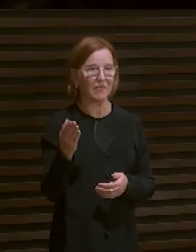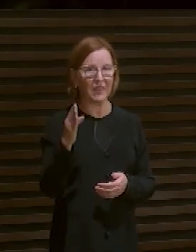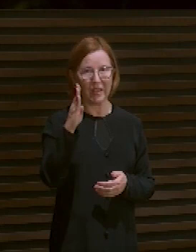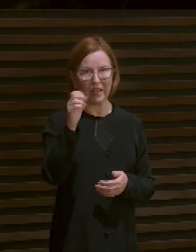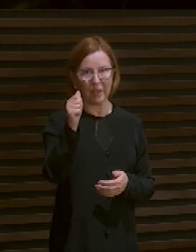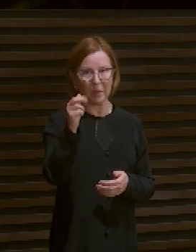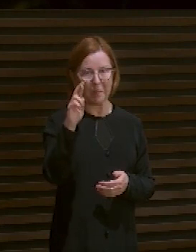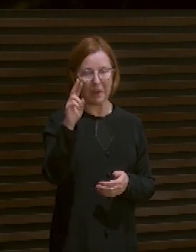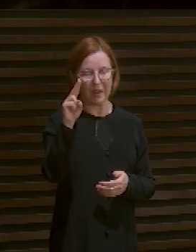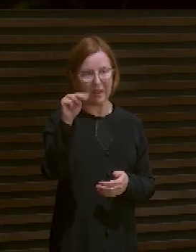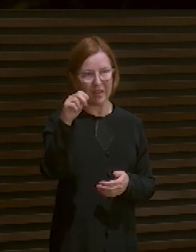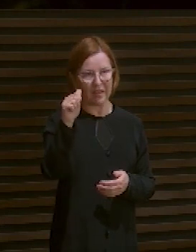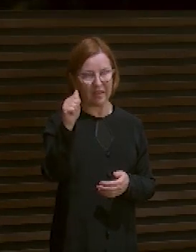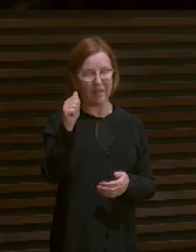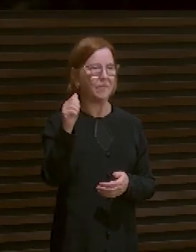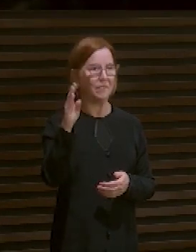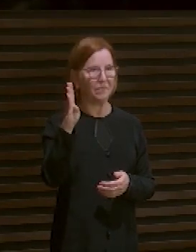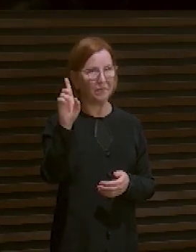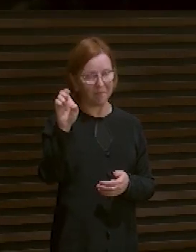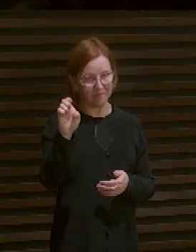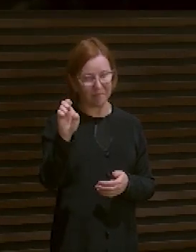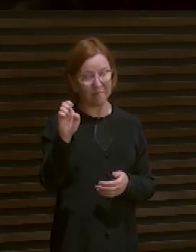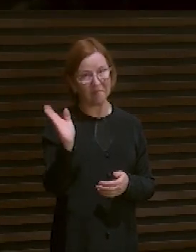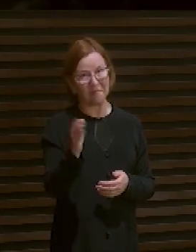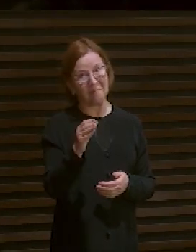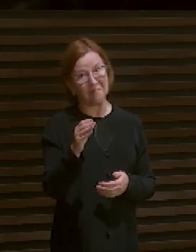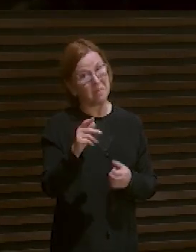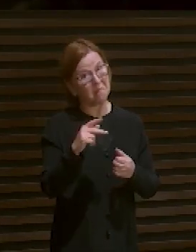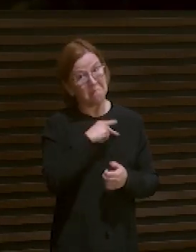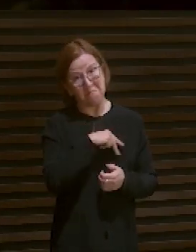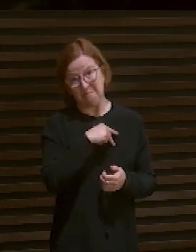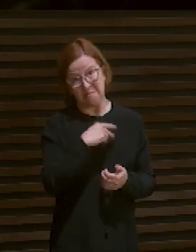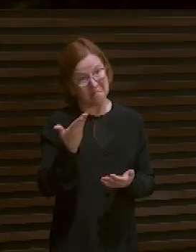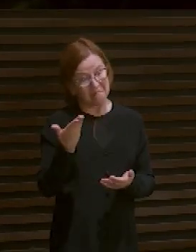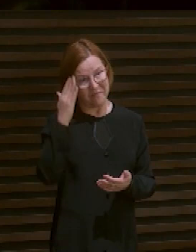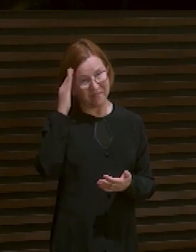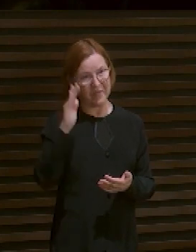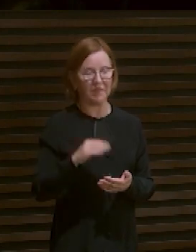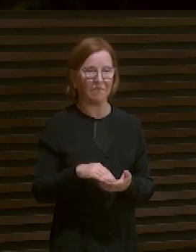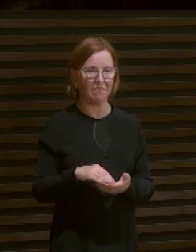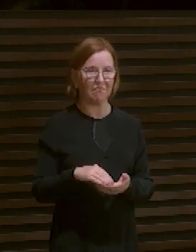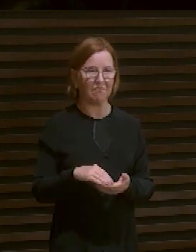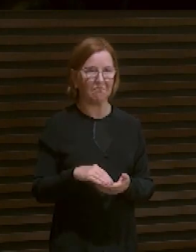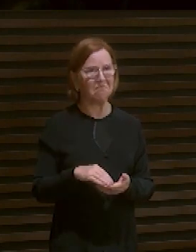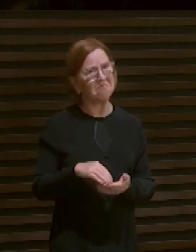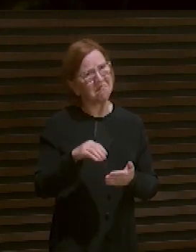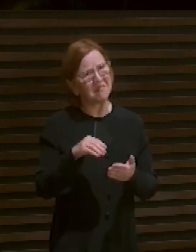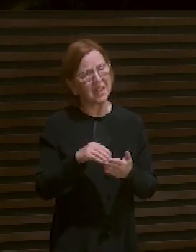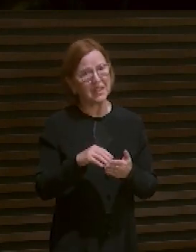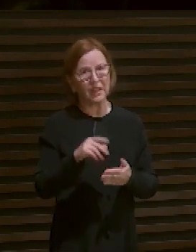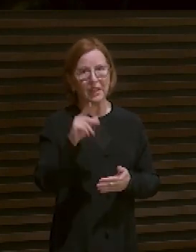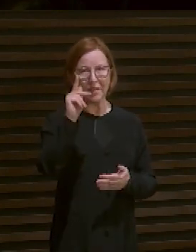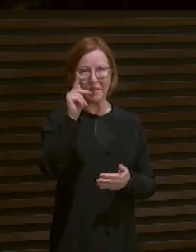Barnabé, Paulo. Então tem muitos que pensam, até Priscila é